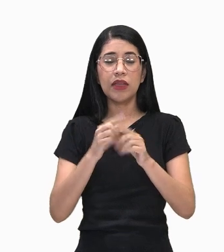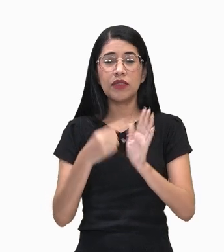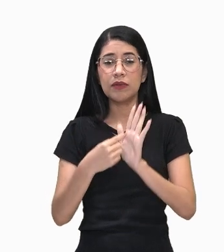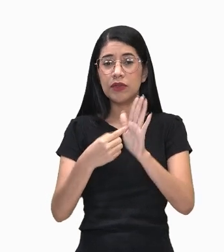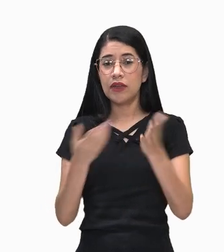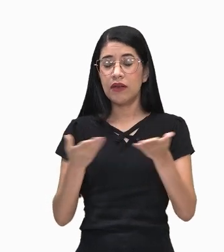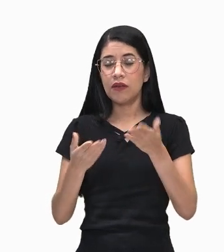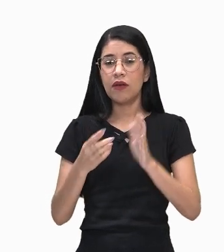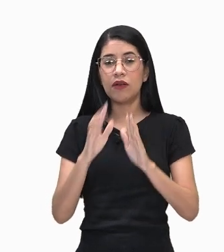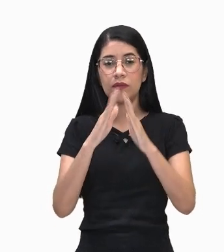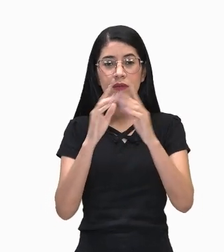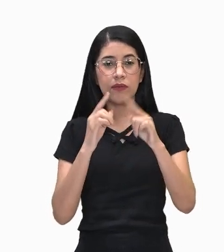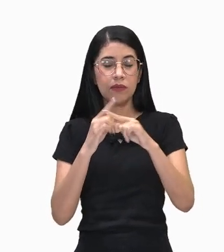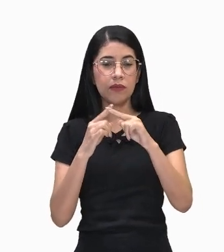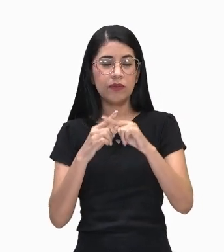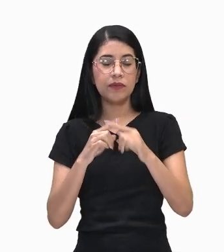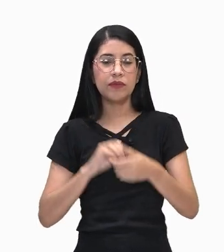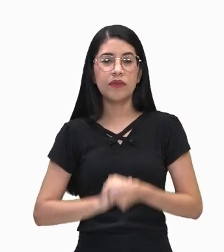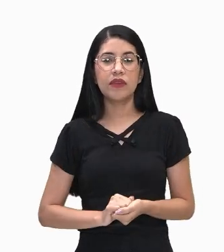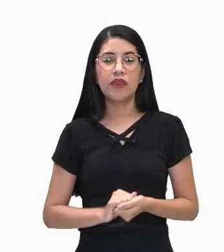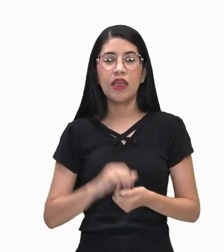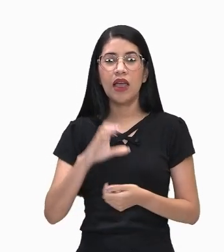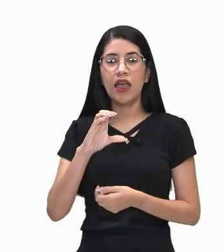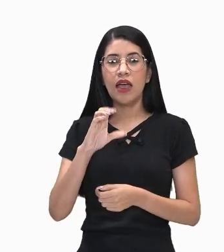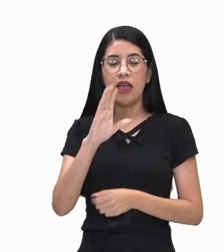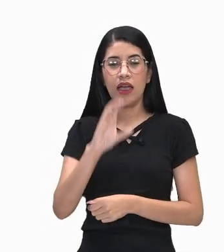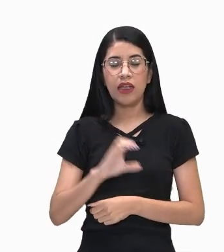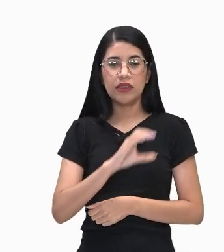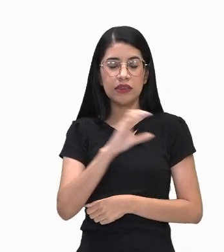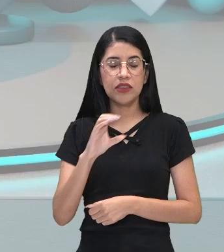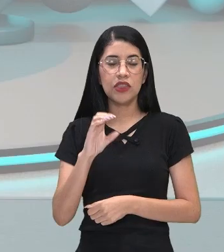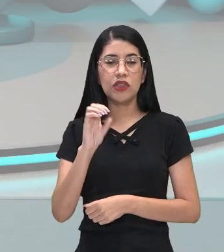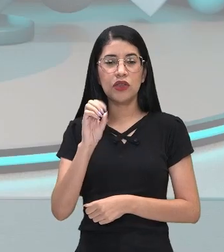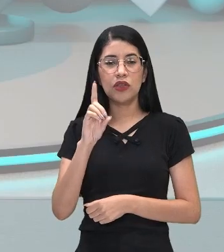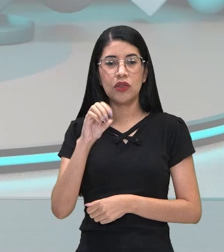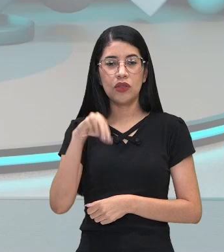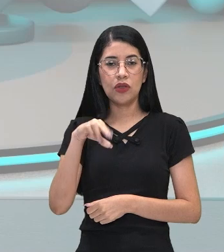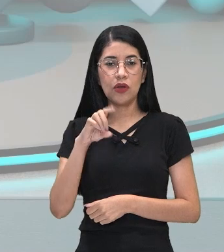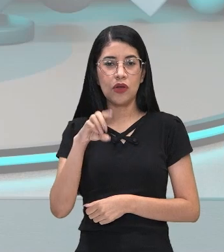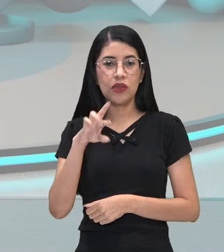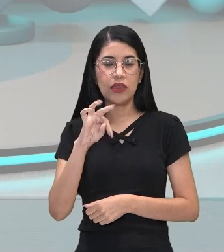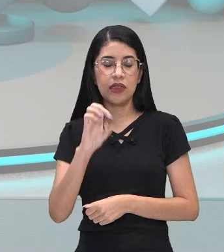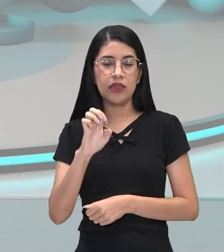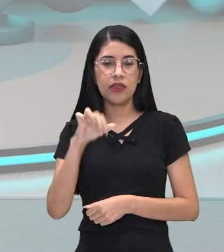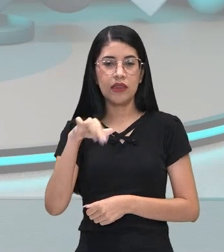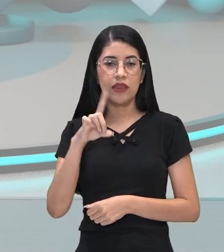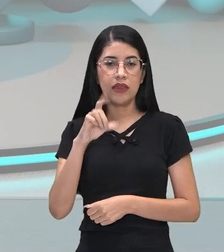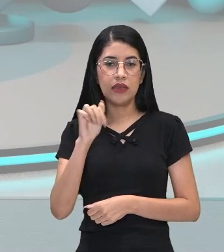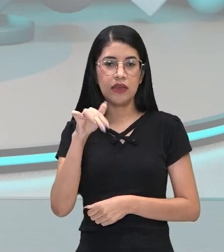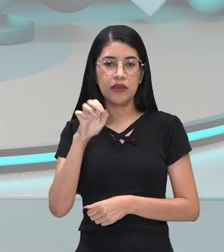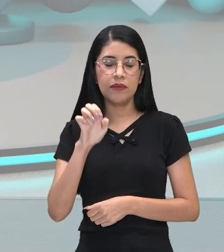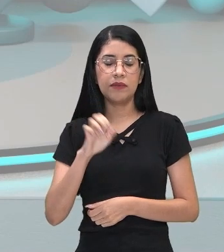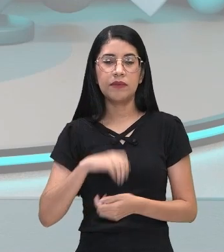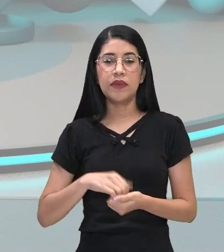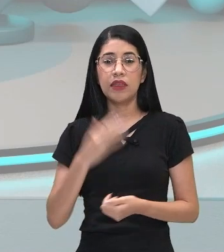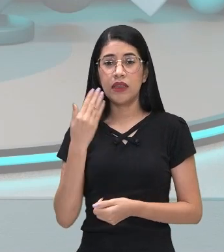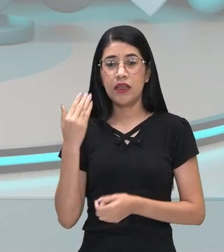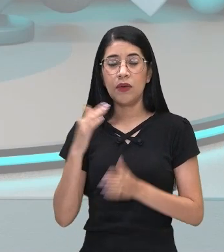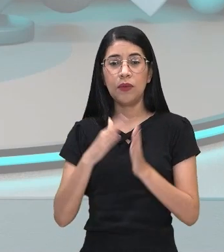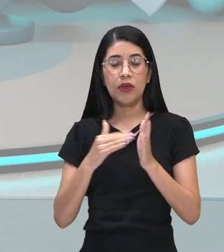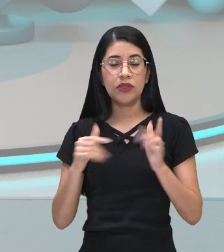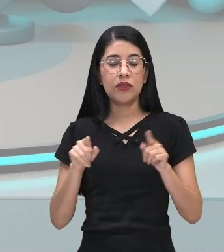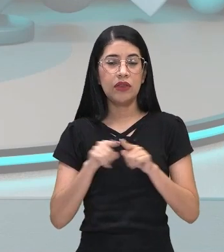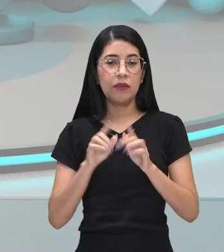mostrar a Catedral de Notre-Dame de Paris nesse estilo. Como vocês podem ver aqui, nós temos estilo